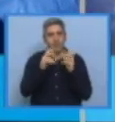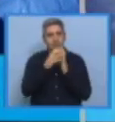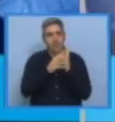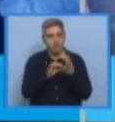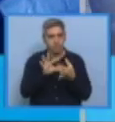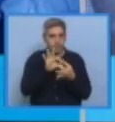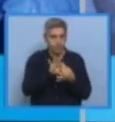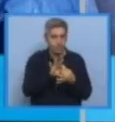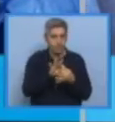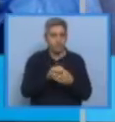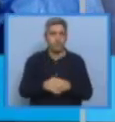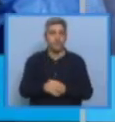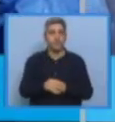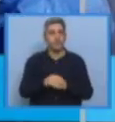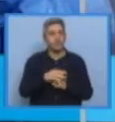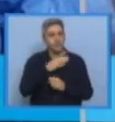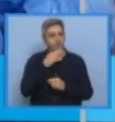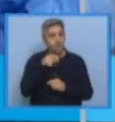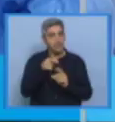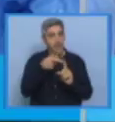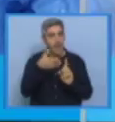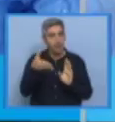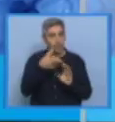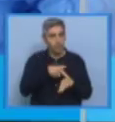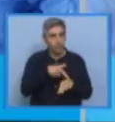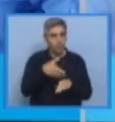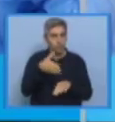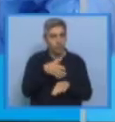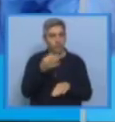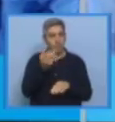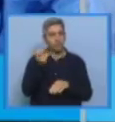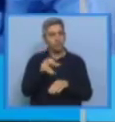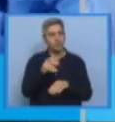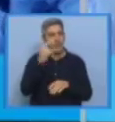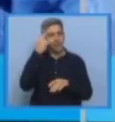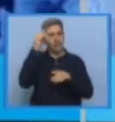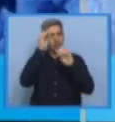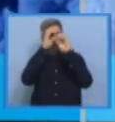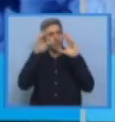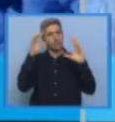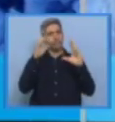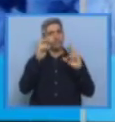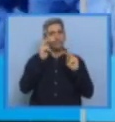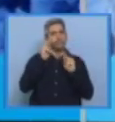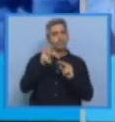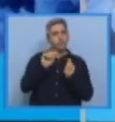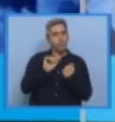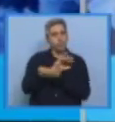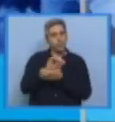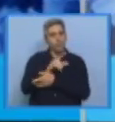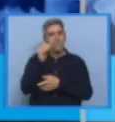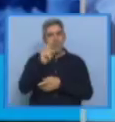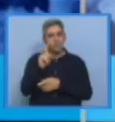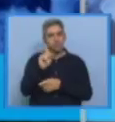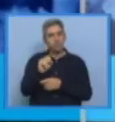texto. E é curioso que nessa ocasião surgiu ali uma ideia de olhar para estas notícias não como